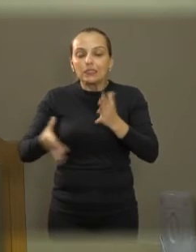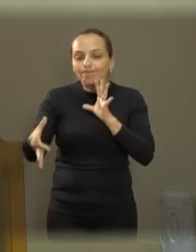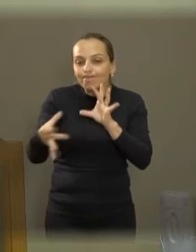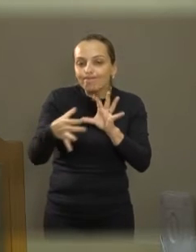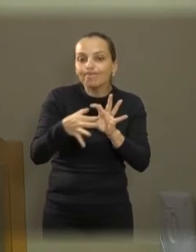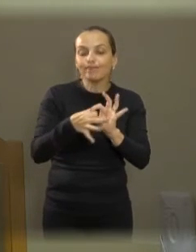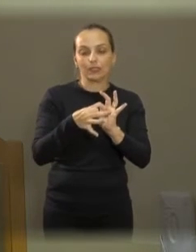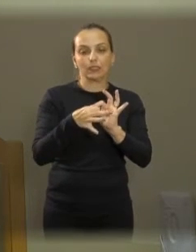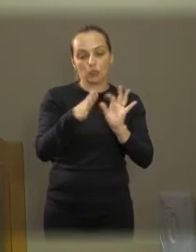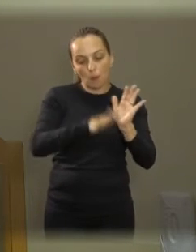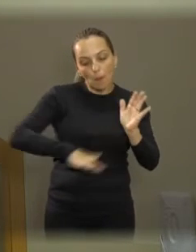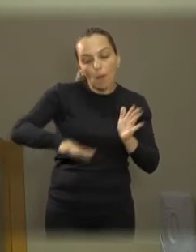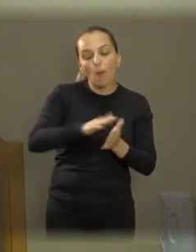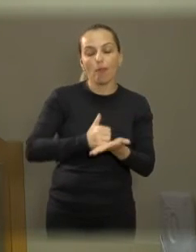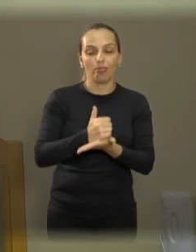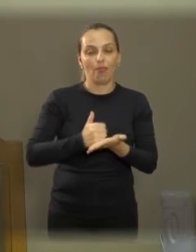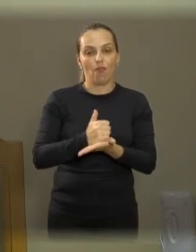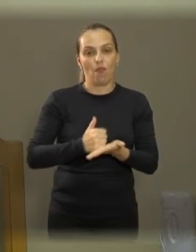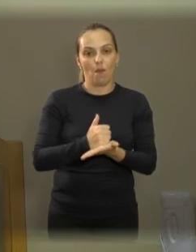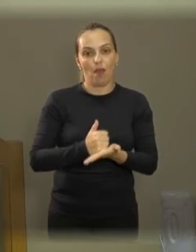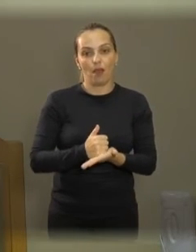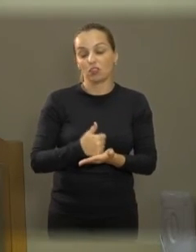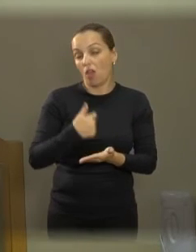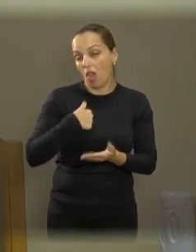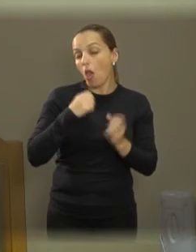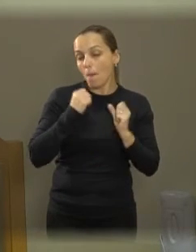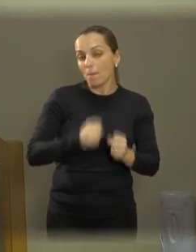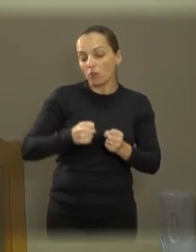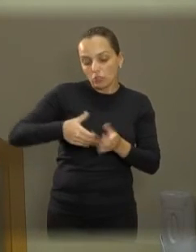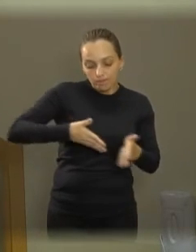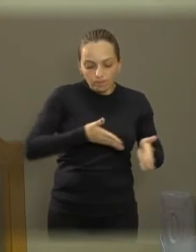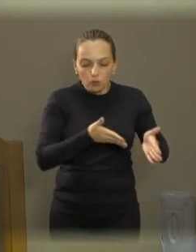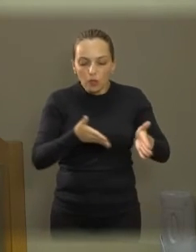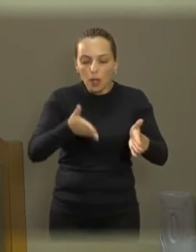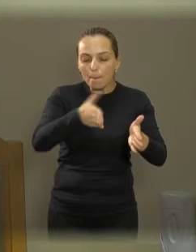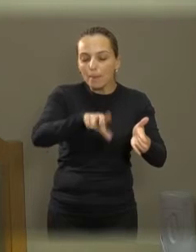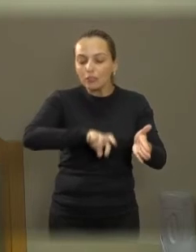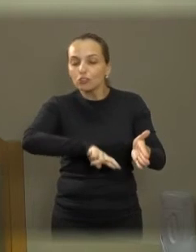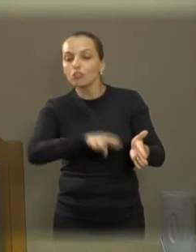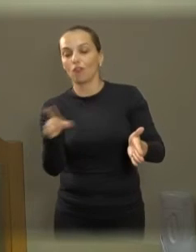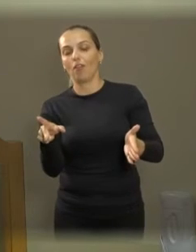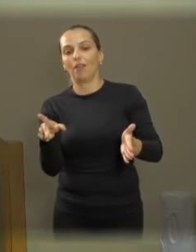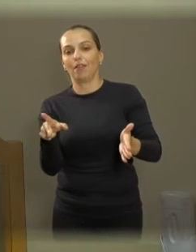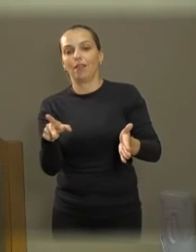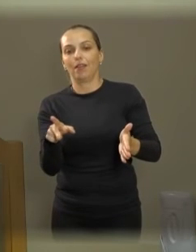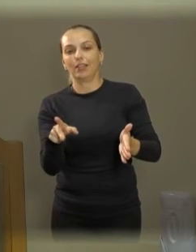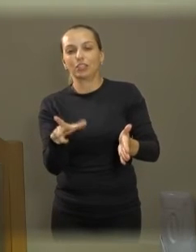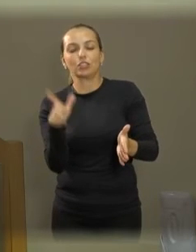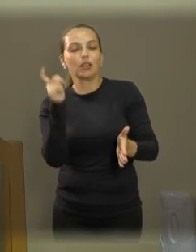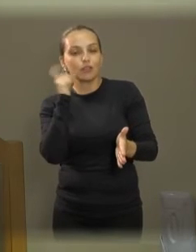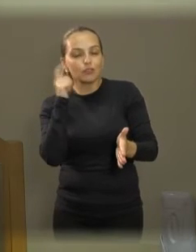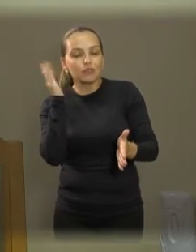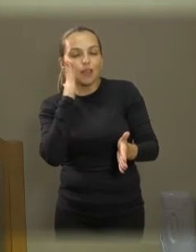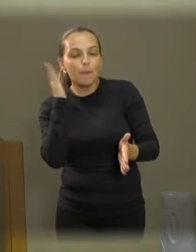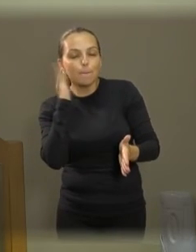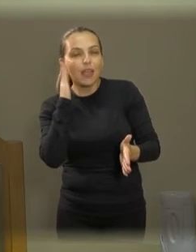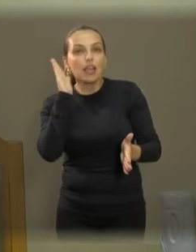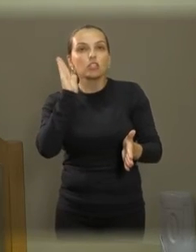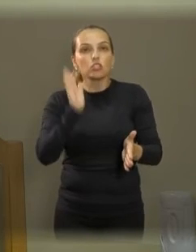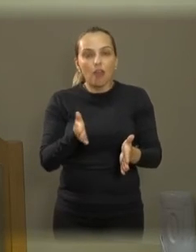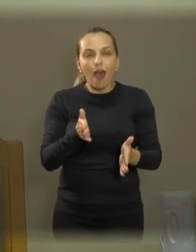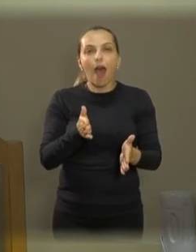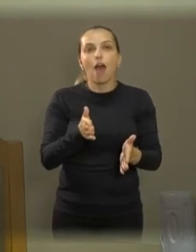trilhado outros rumos. Claro que poderia. já tinha mais ou menos definido, vou